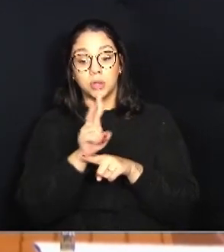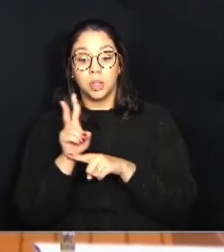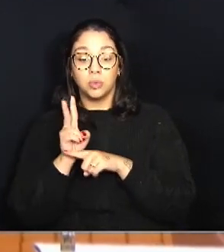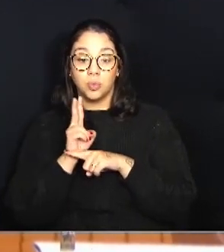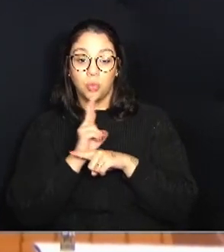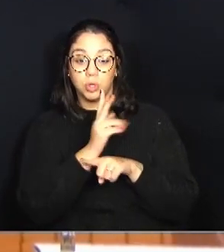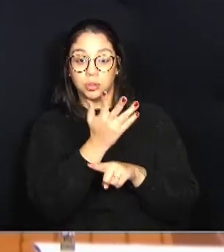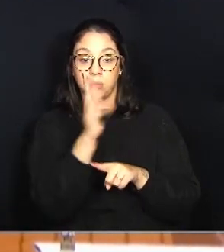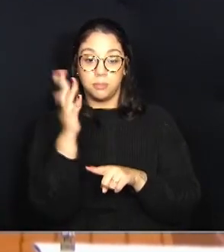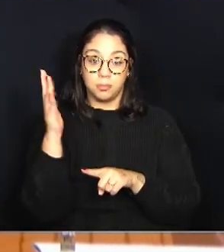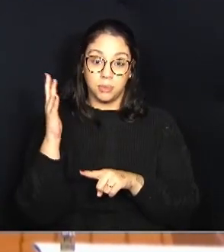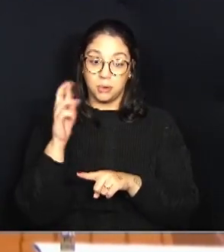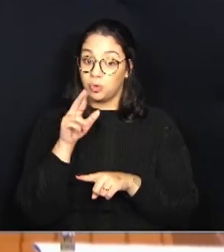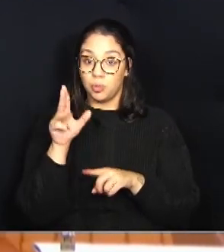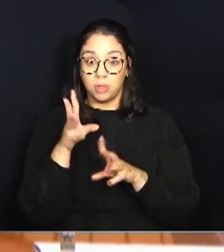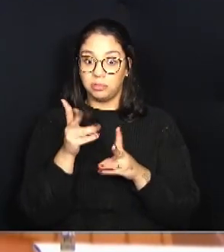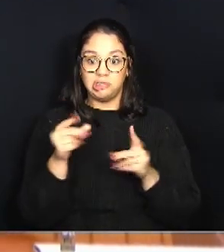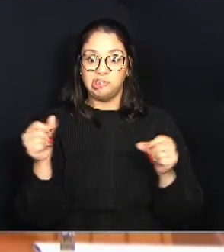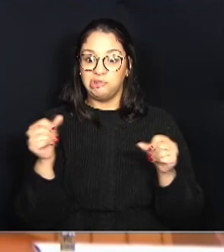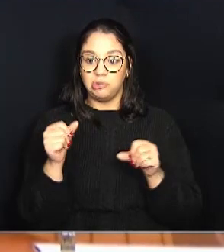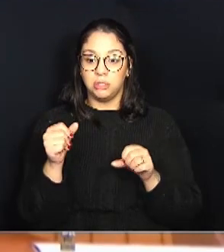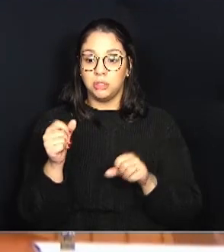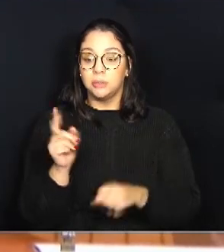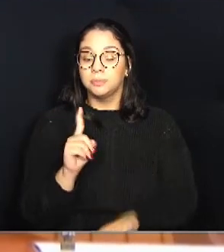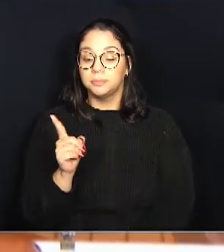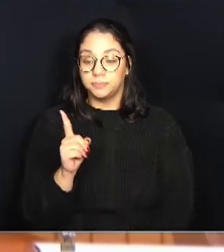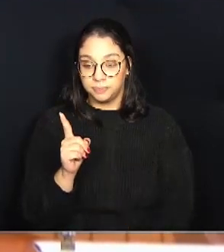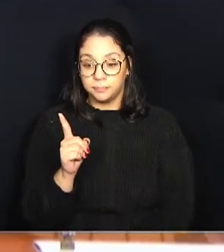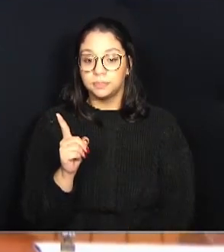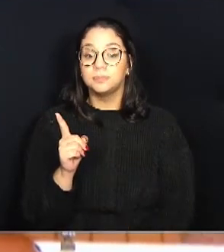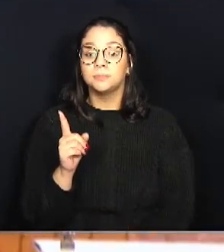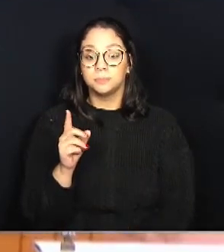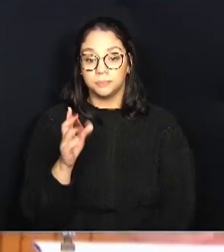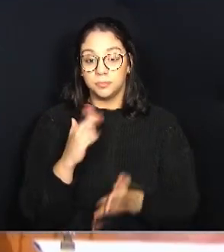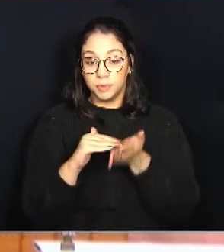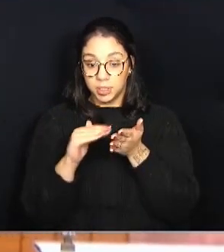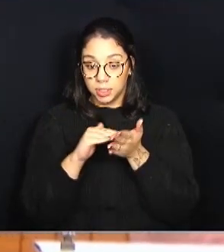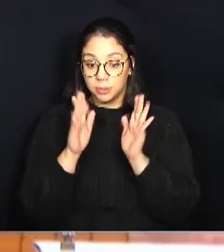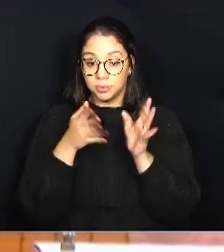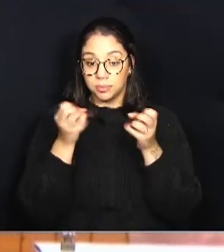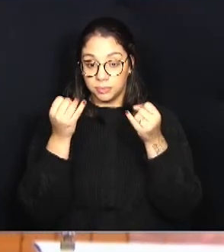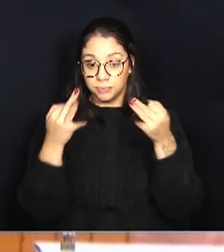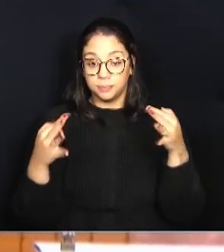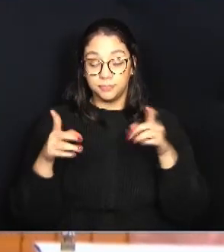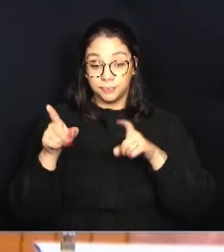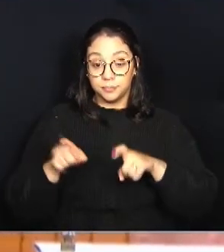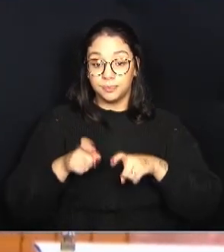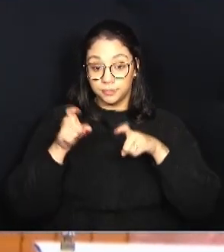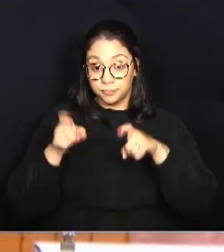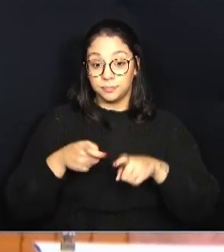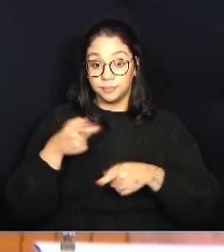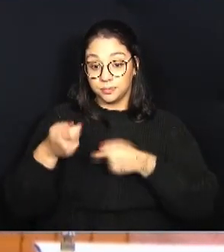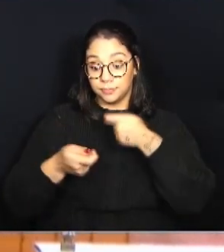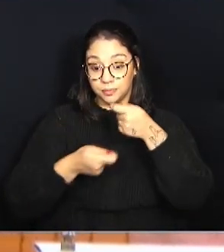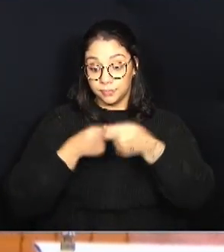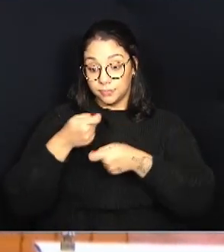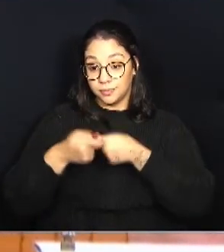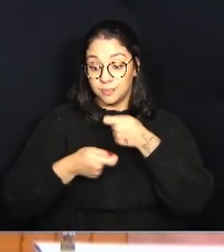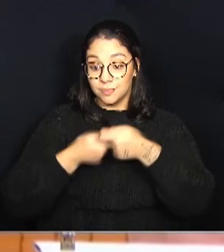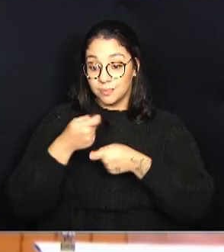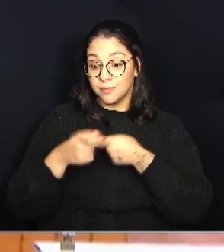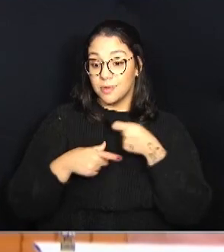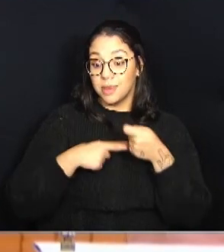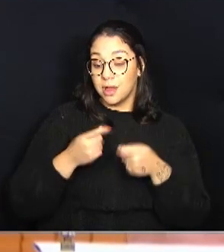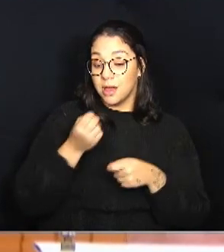ambiente e não destruidores. E como bem mencionou o secretário, o agronegócio se beneficia